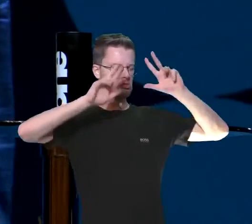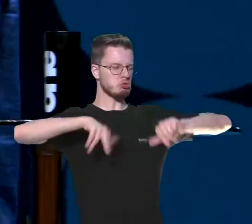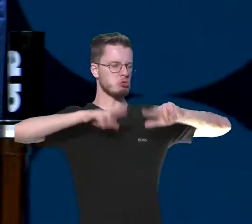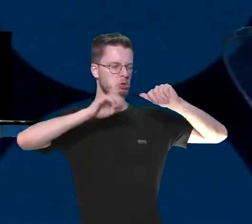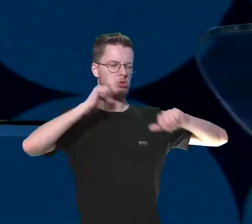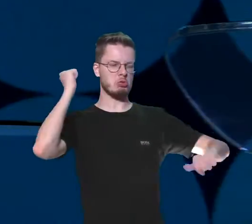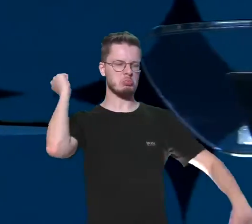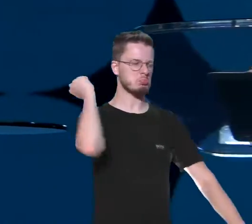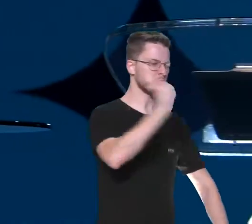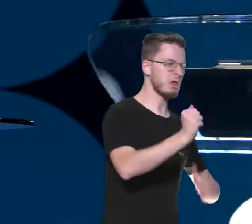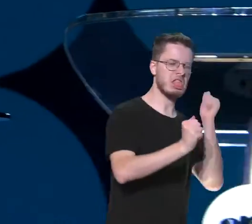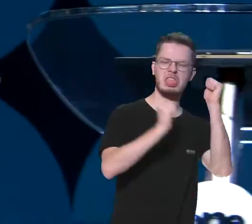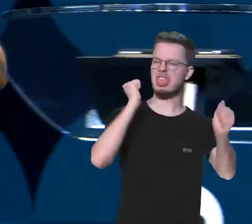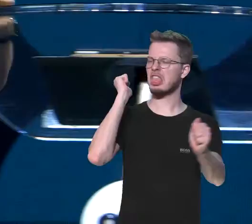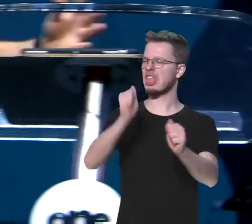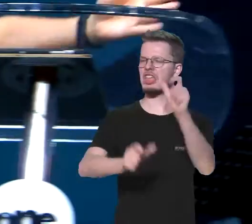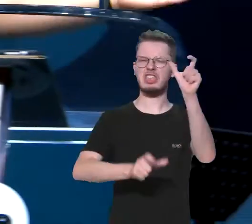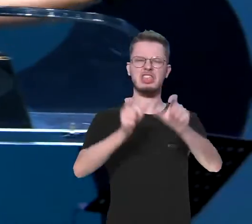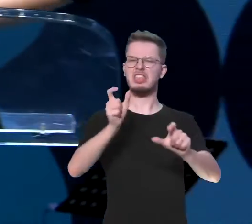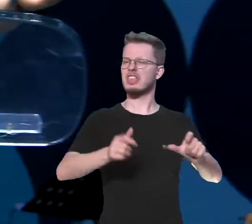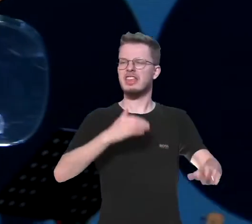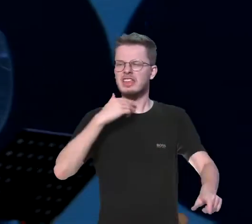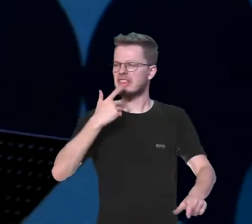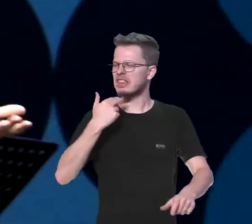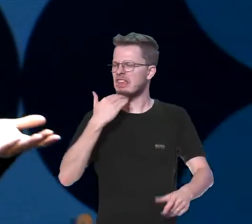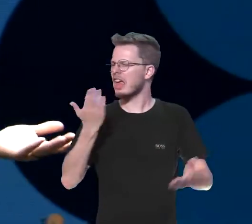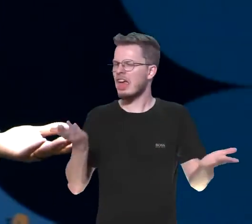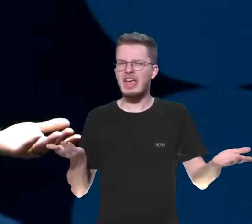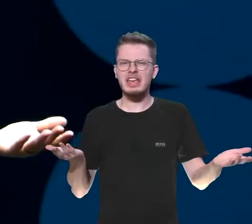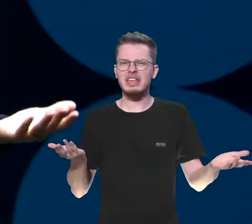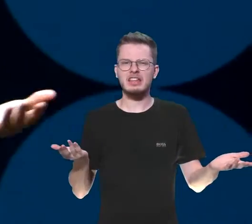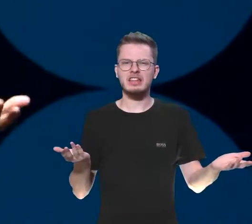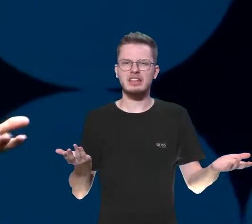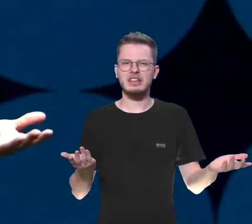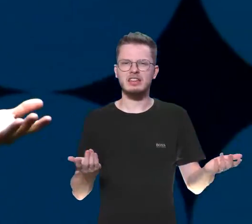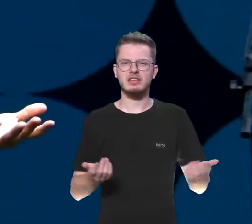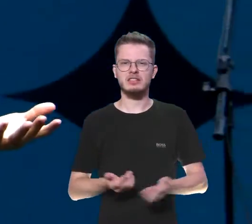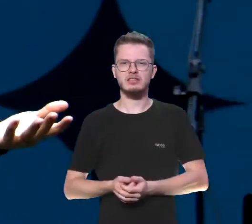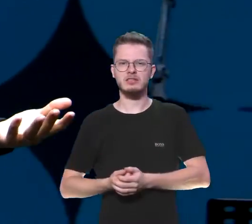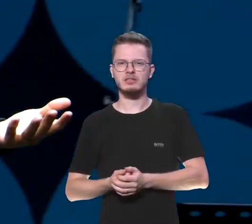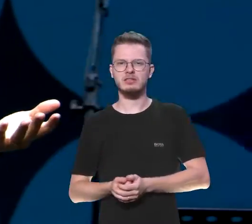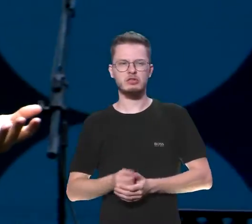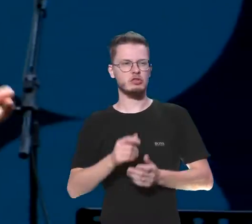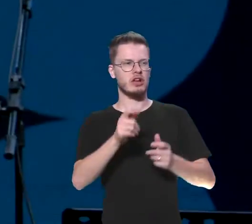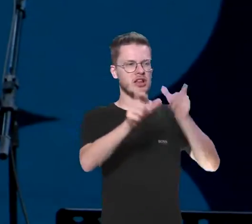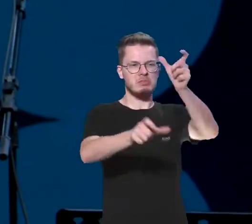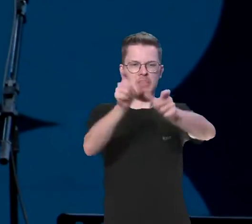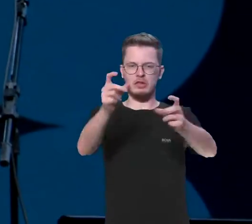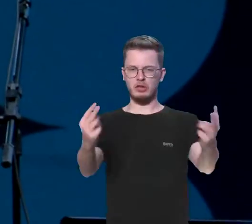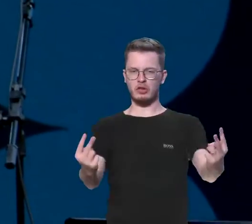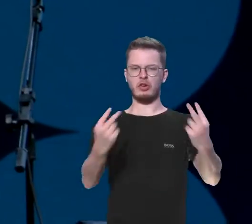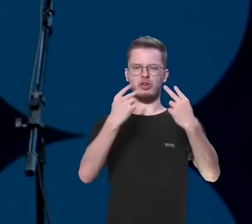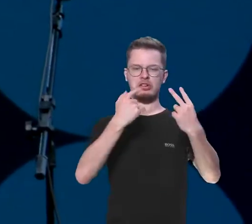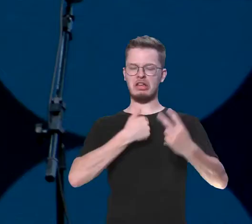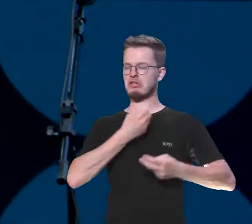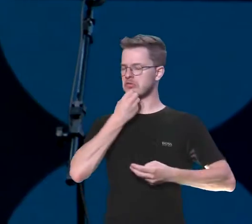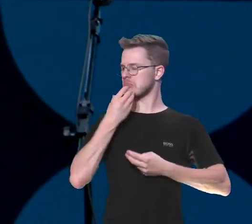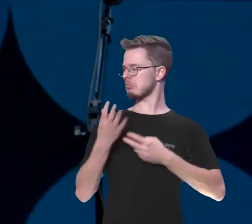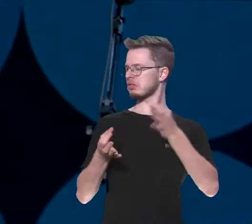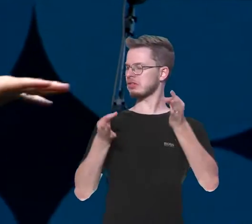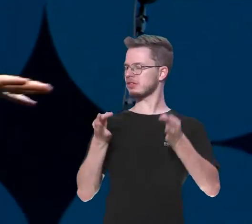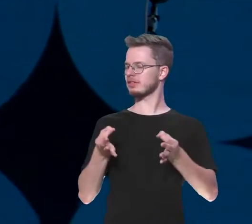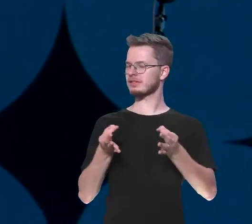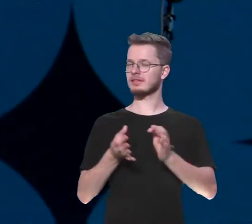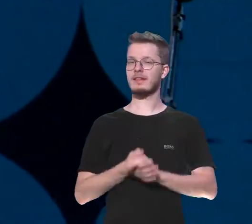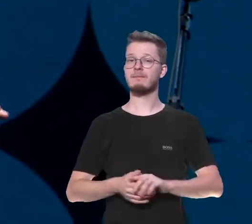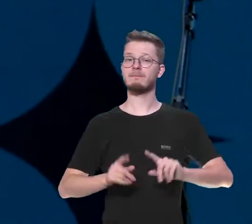Eu não matei ninguém, eu não cometi. Os outros aqui acham que eu sou bonzinho, está tudo bem. Mas o Senhor está olhando para o